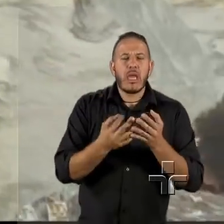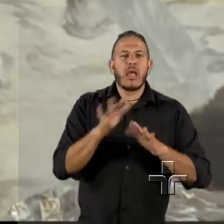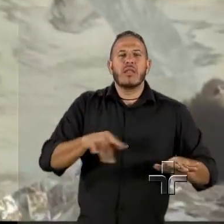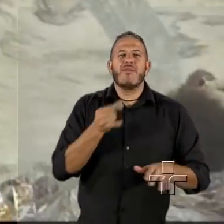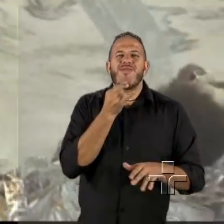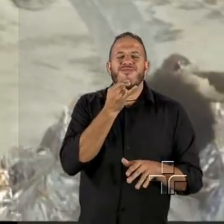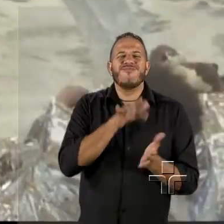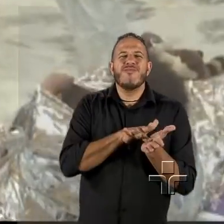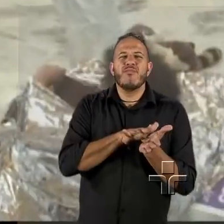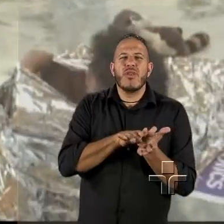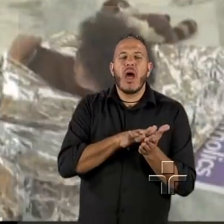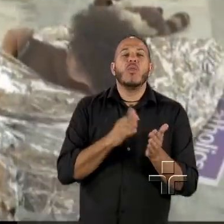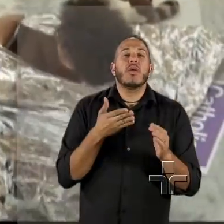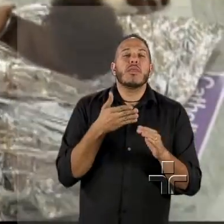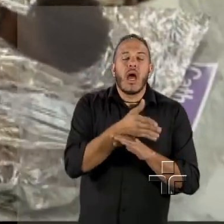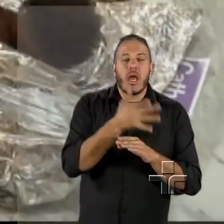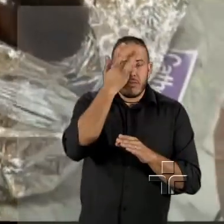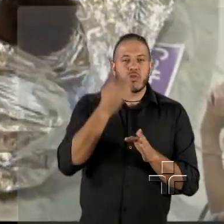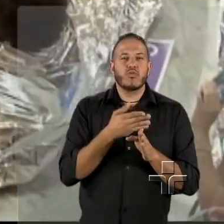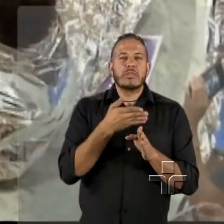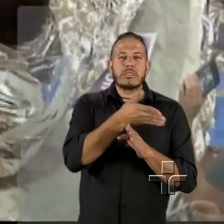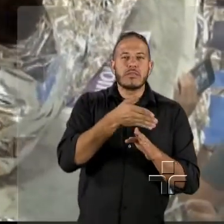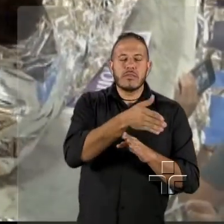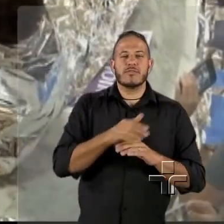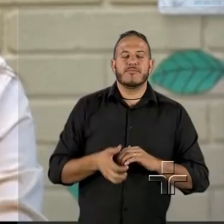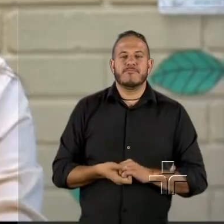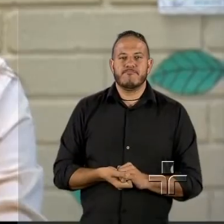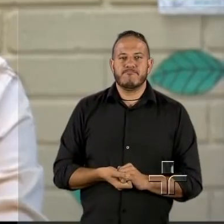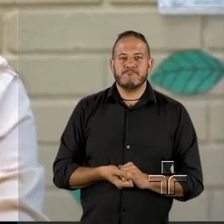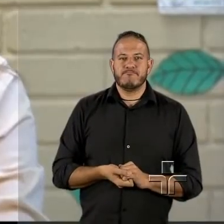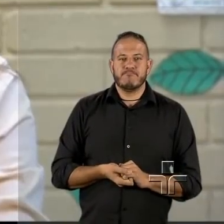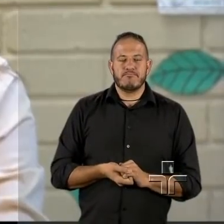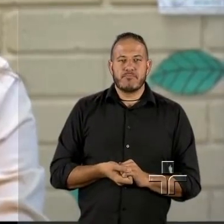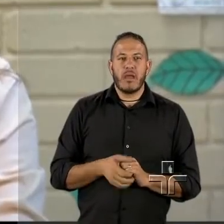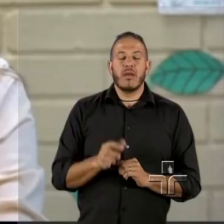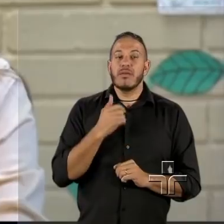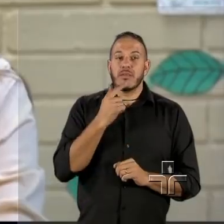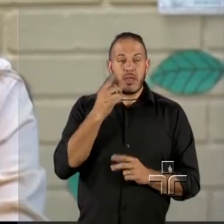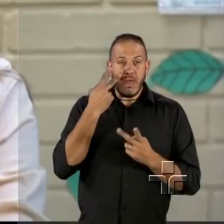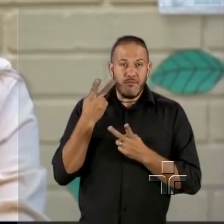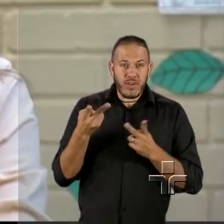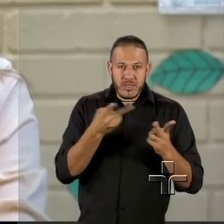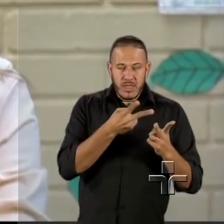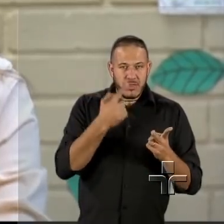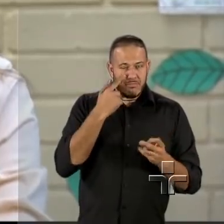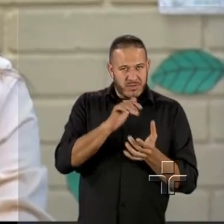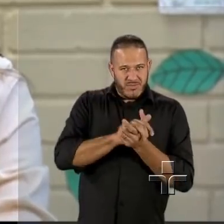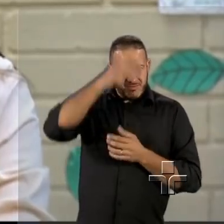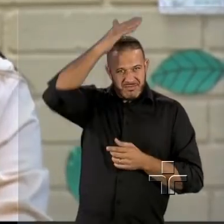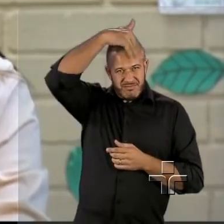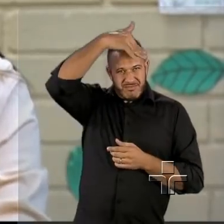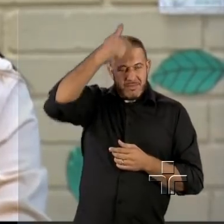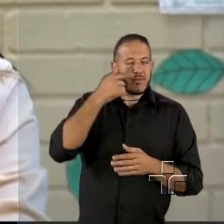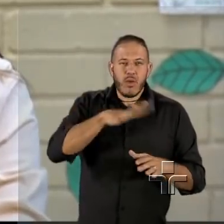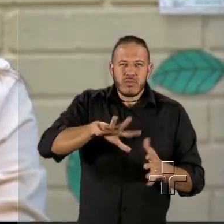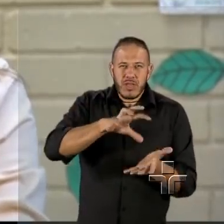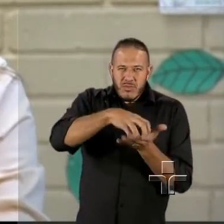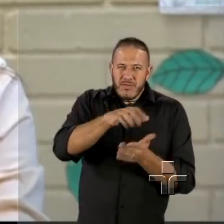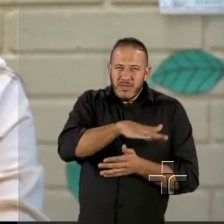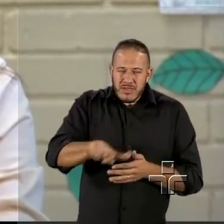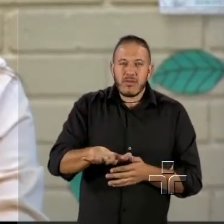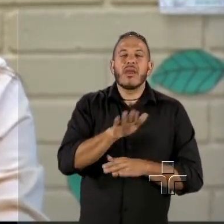criminosos. A capa da revista americana Time traduziu o sonho americano. Com a mensagem Bem-vindo à América, a